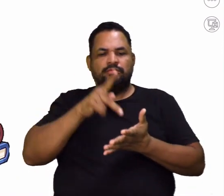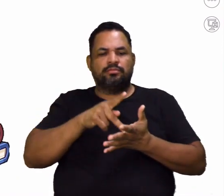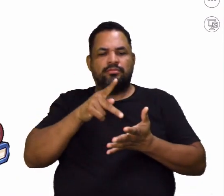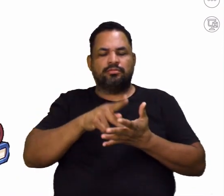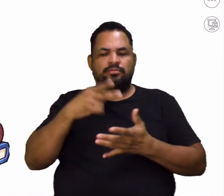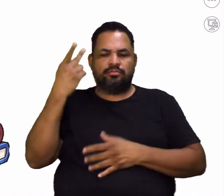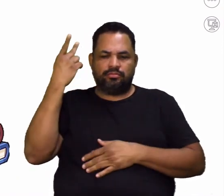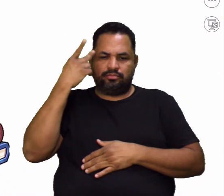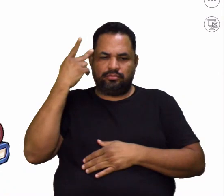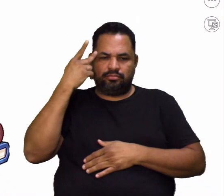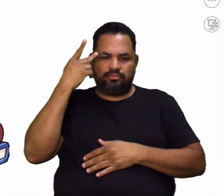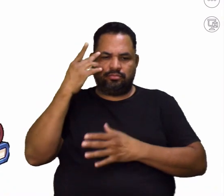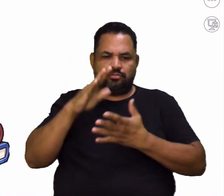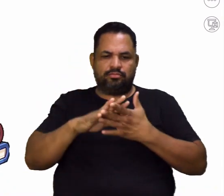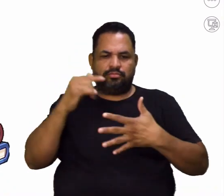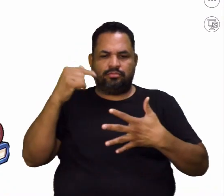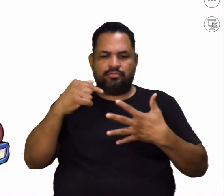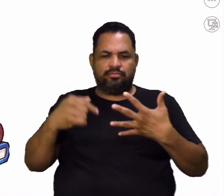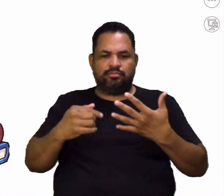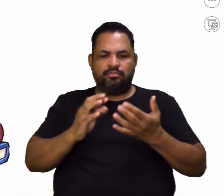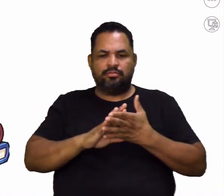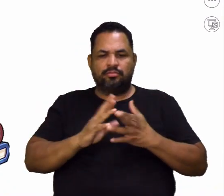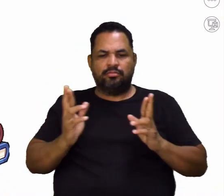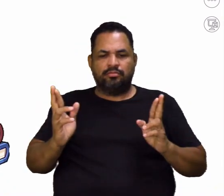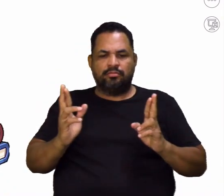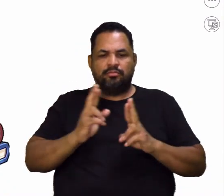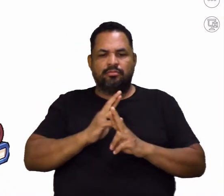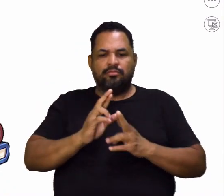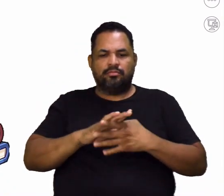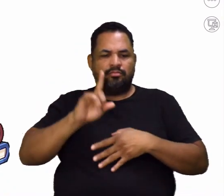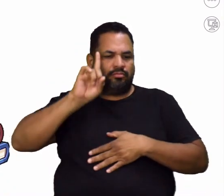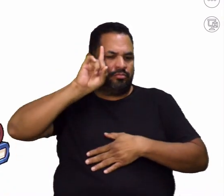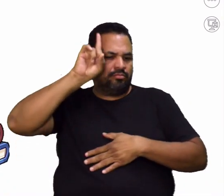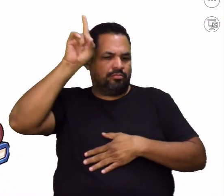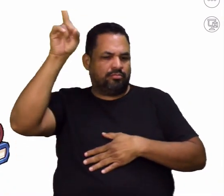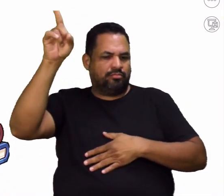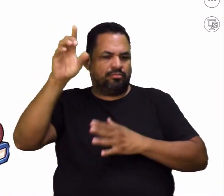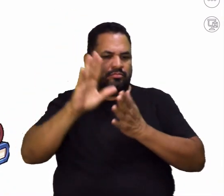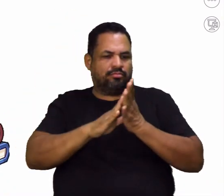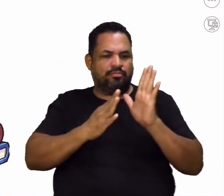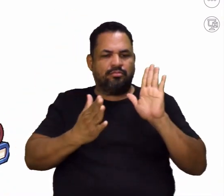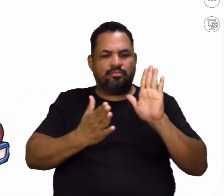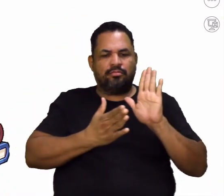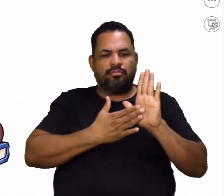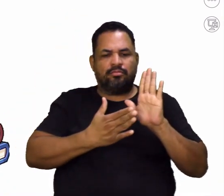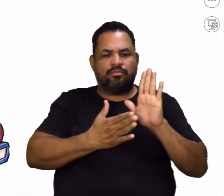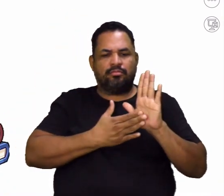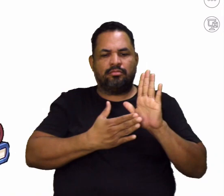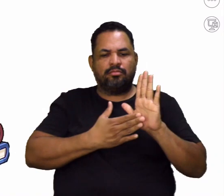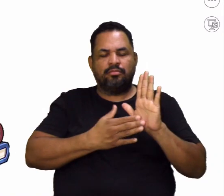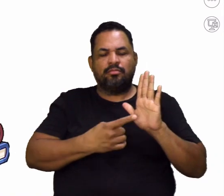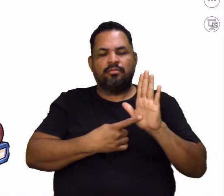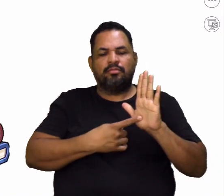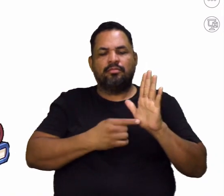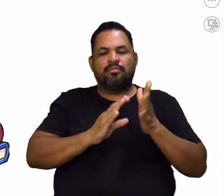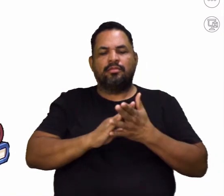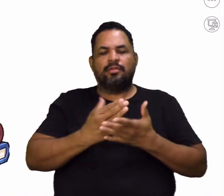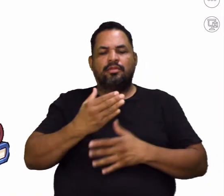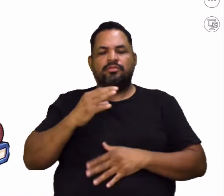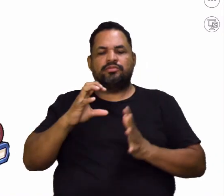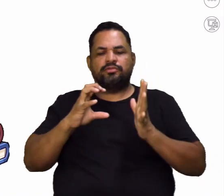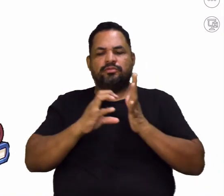e naturalista com elemento da reação Idealista representada pelo simbolista